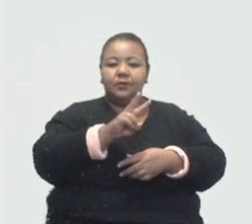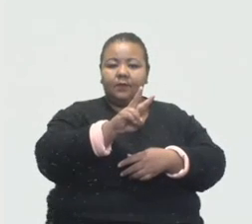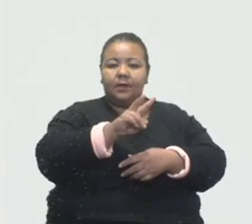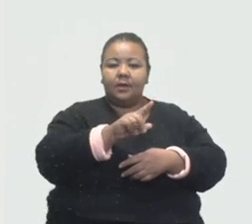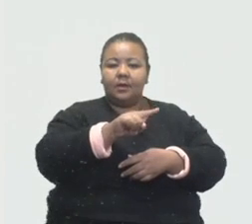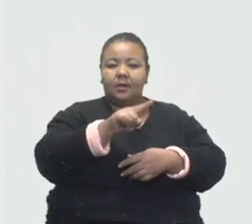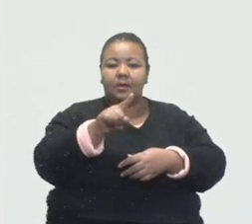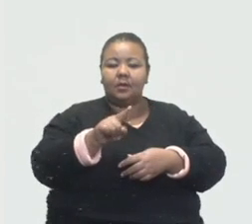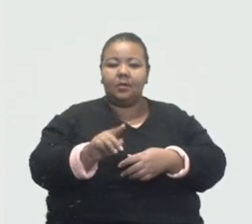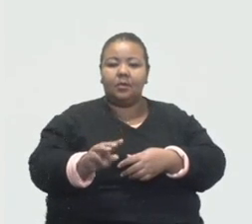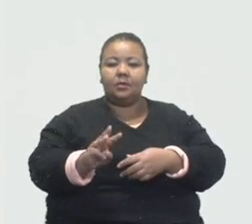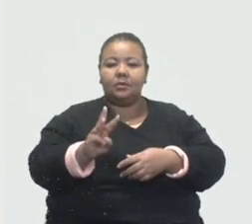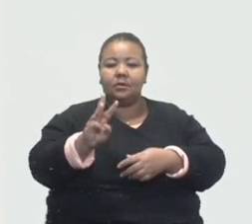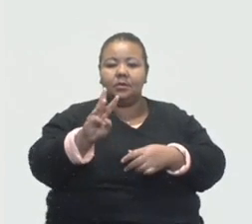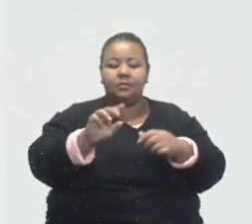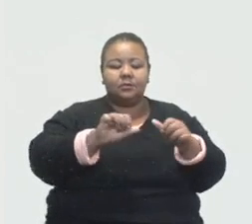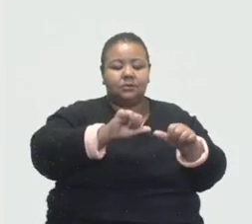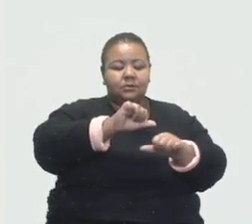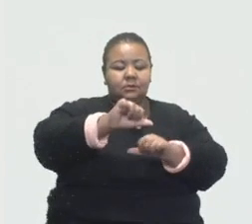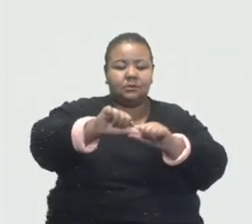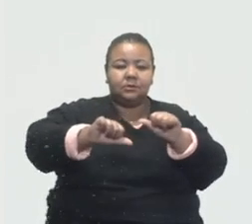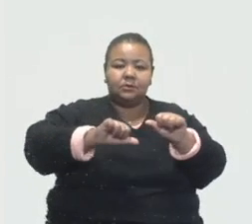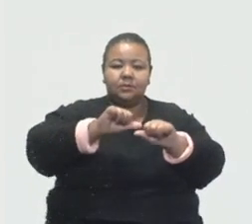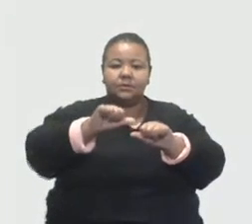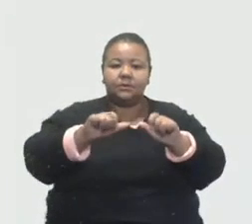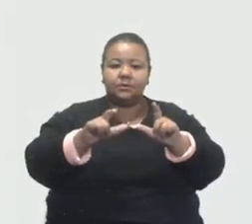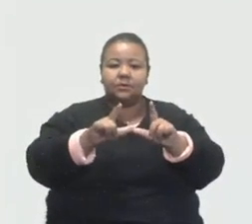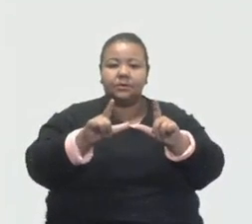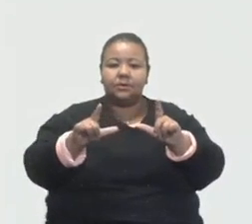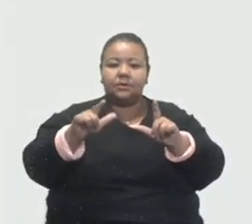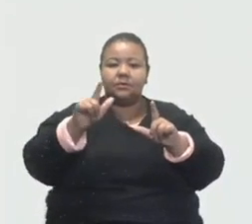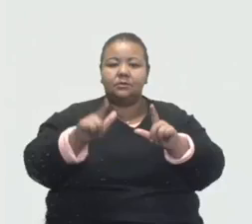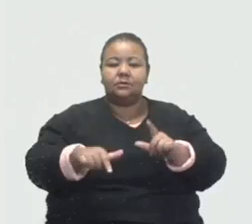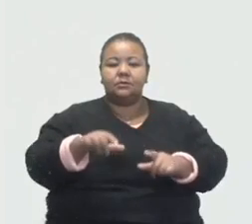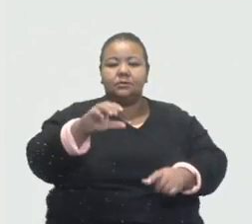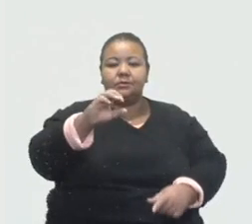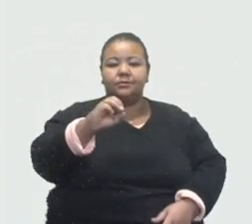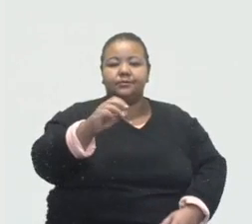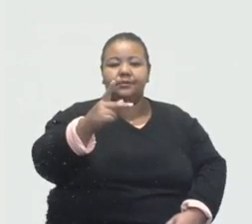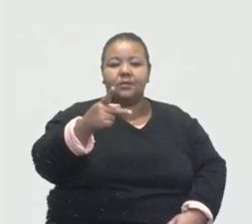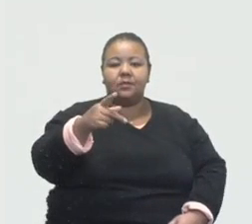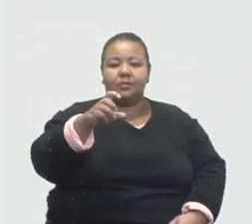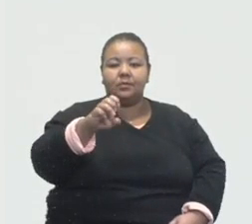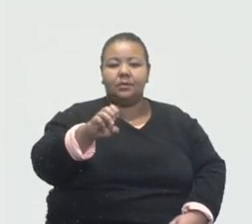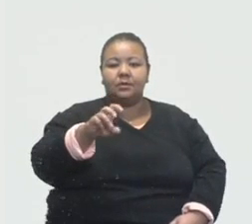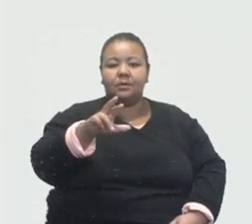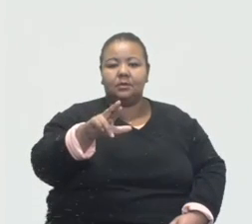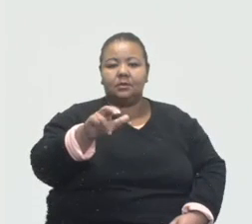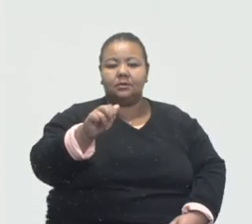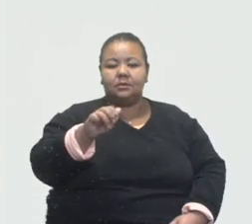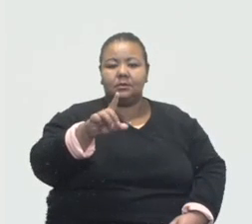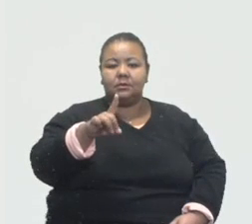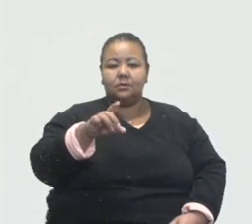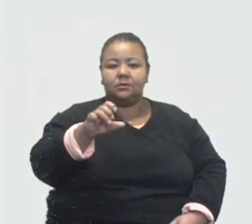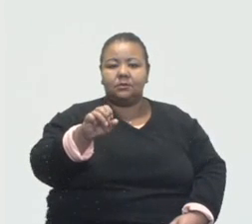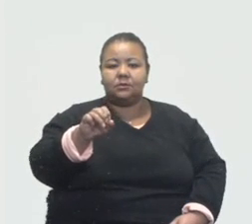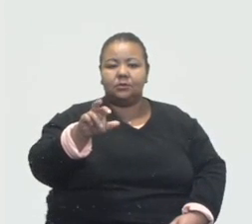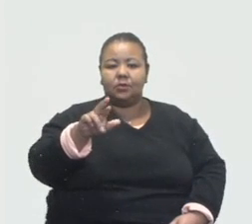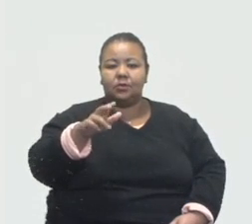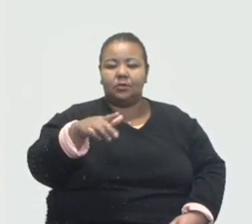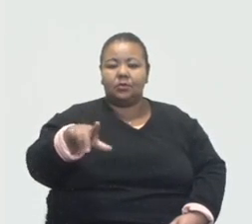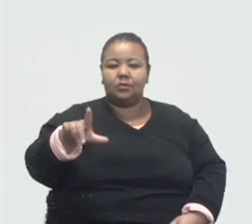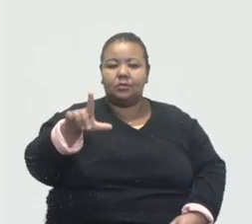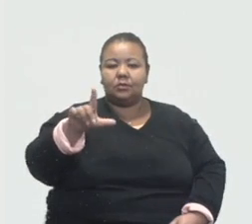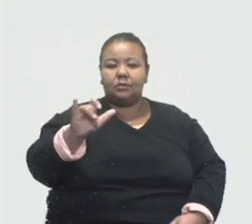a transformação linear vai ser denominada operador linear. Então, o domínio e